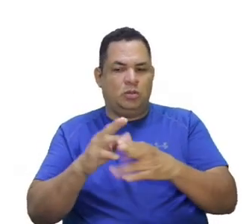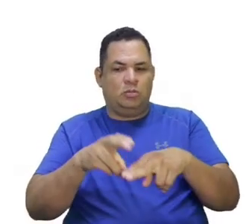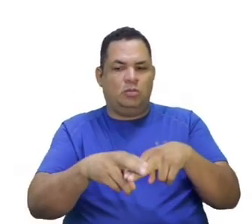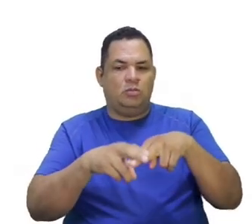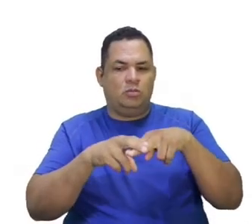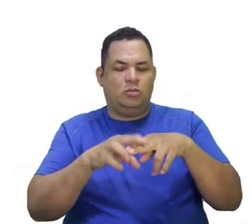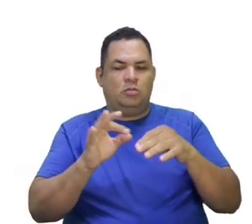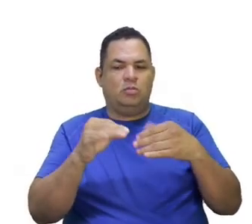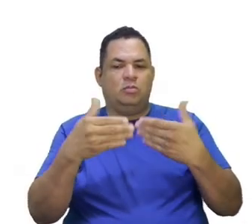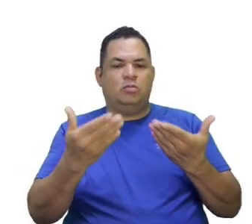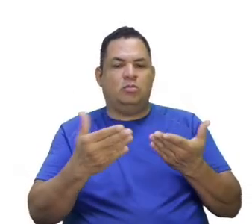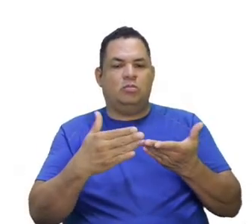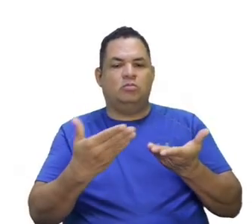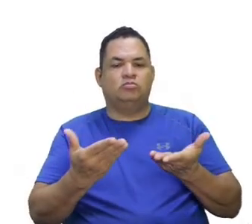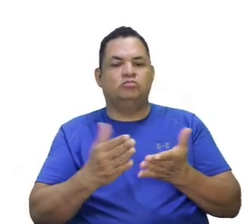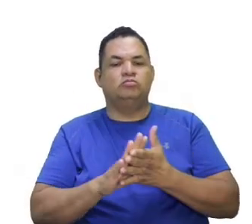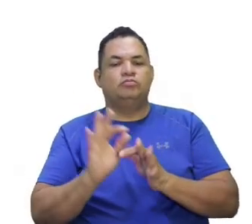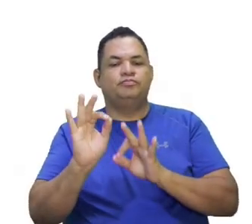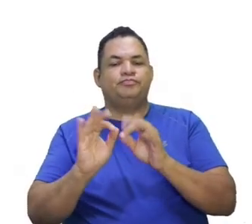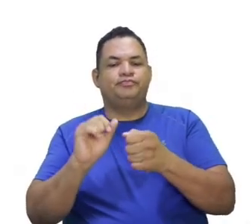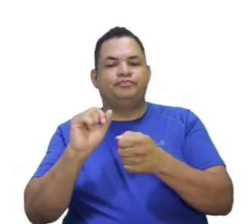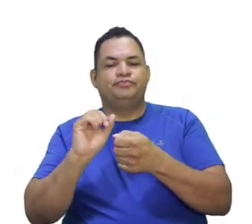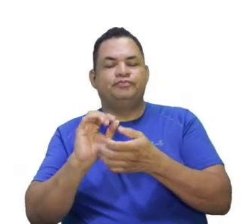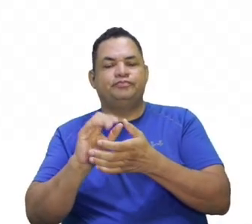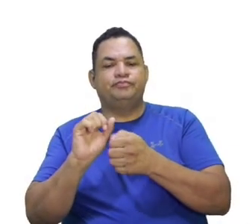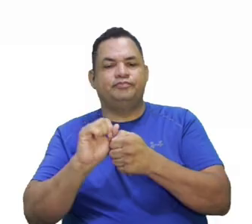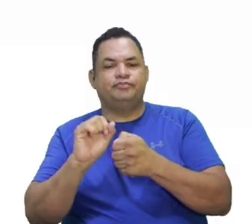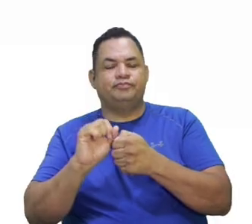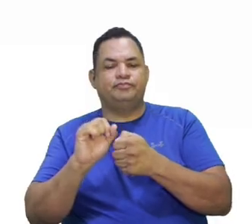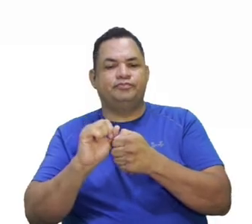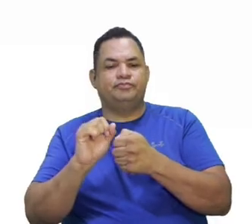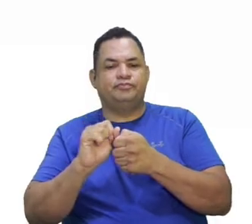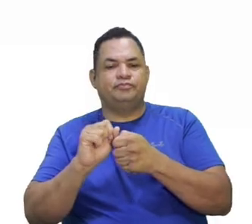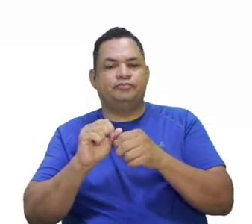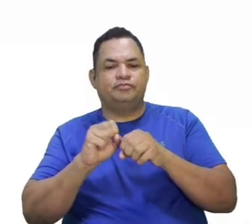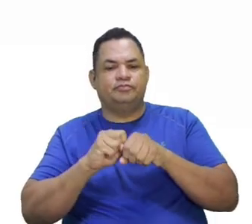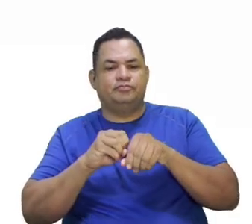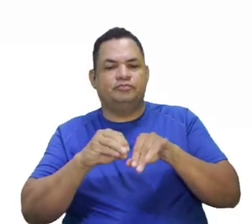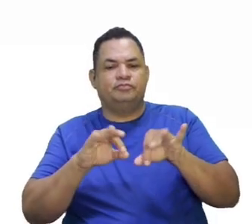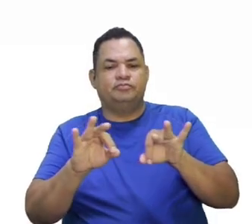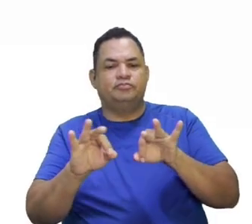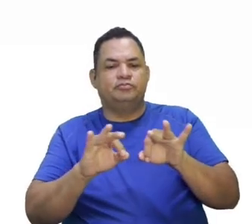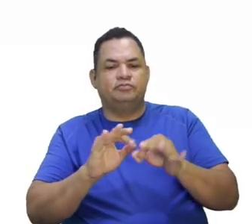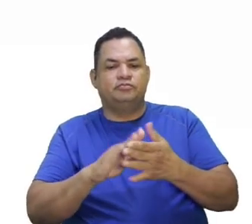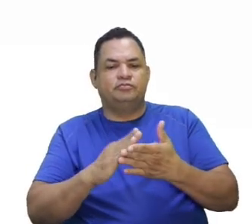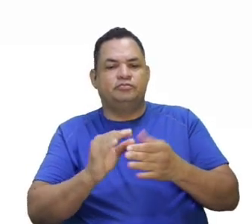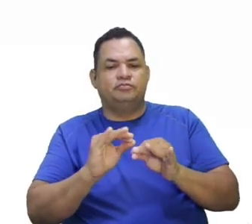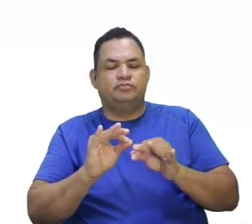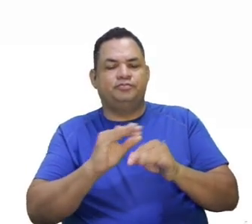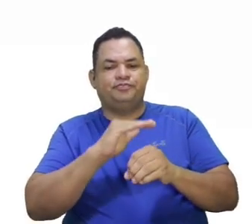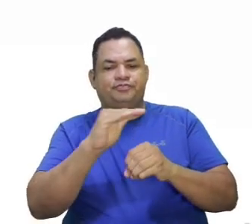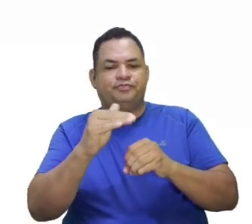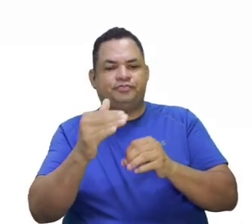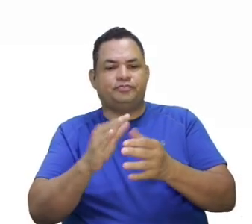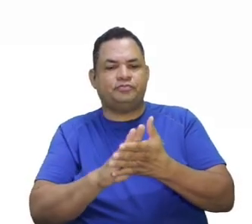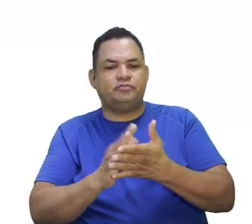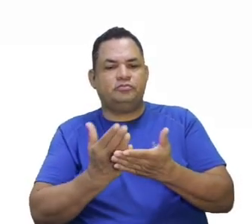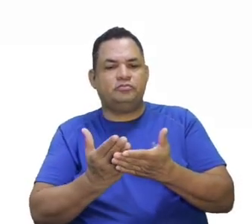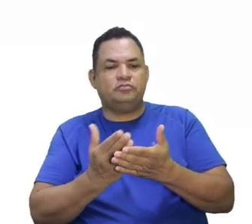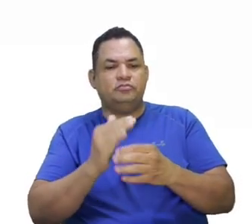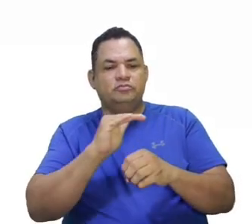por isso que, quando eu for fazer a distribuição do íon, eu vou justamente ir